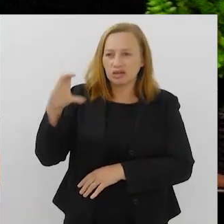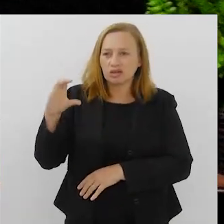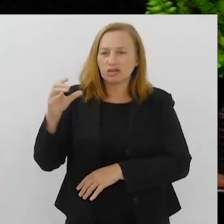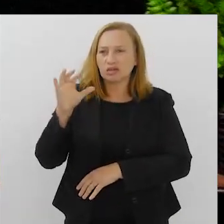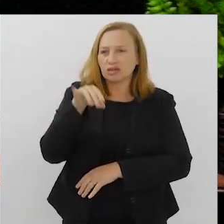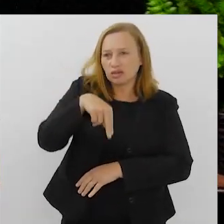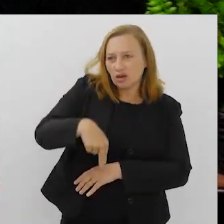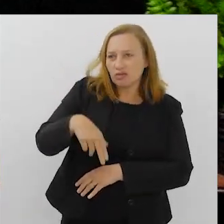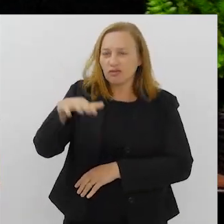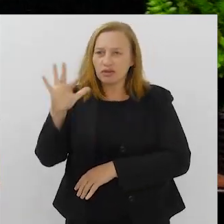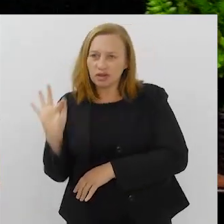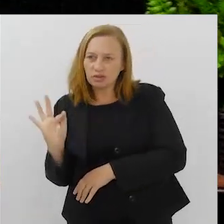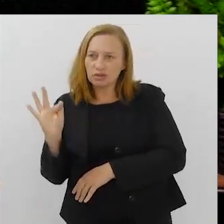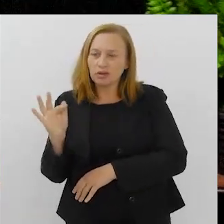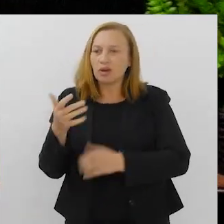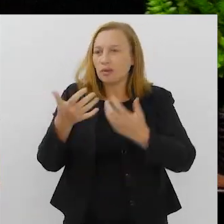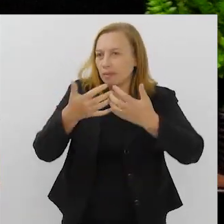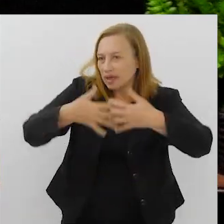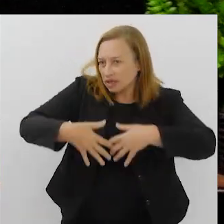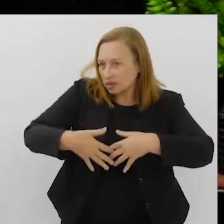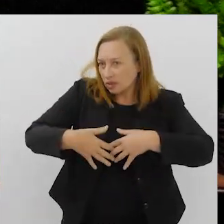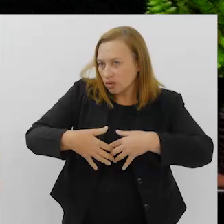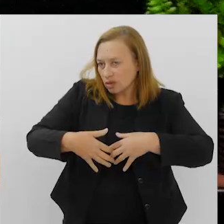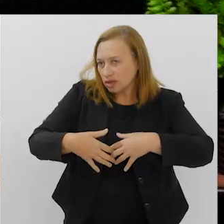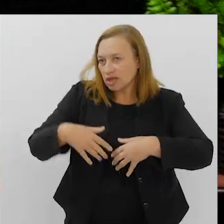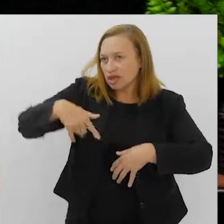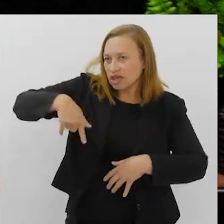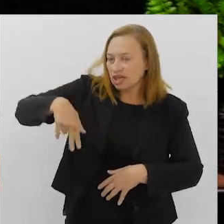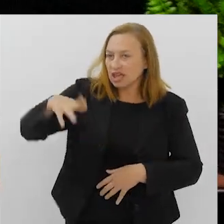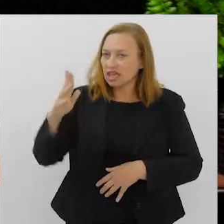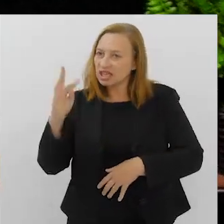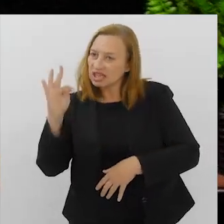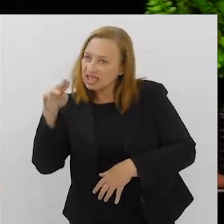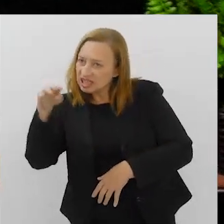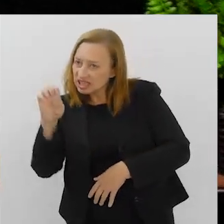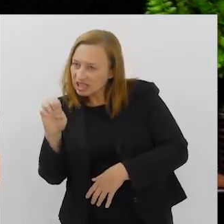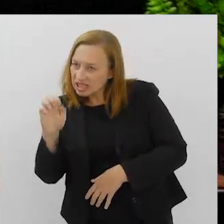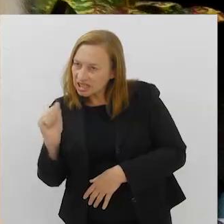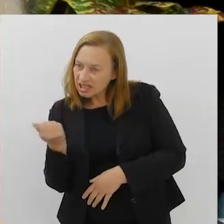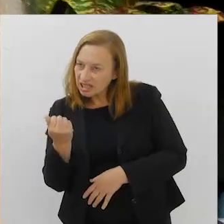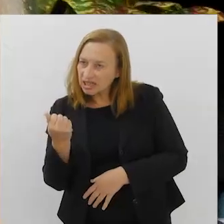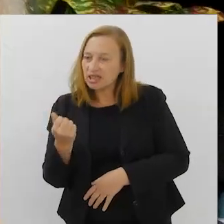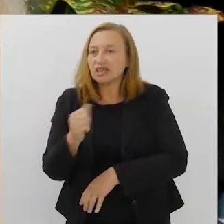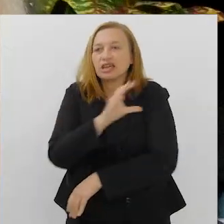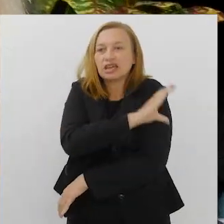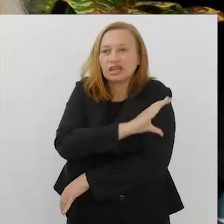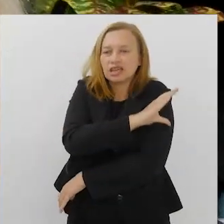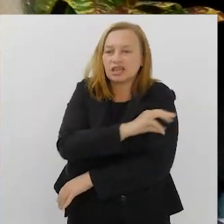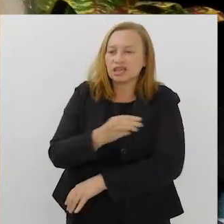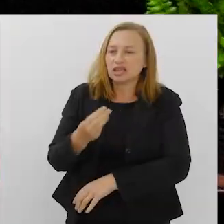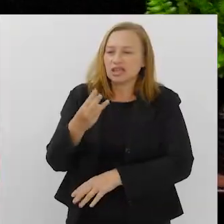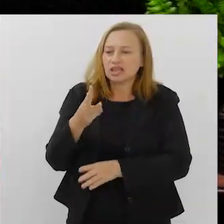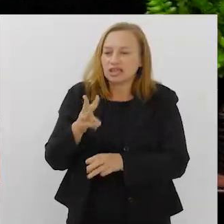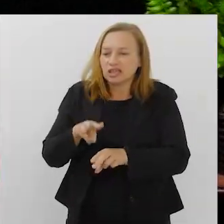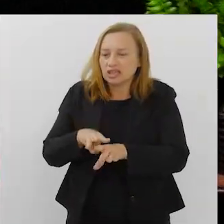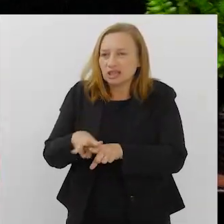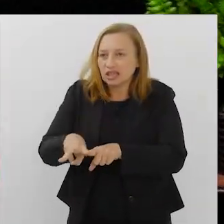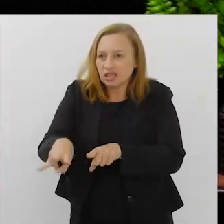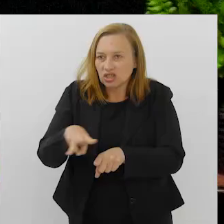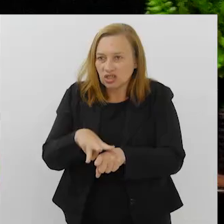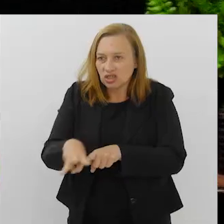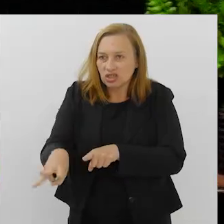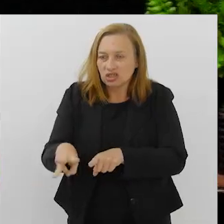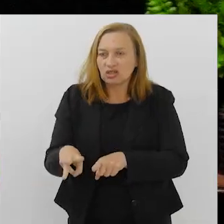Gruçaí, Campos, Petrópolis a gente tem Quitandinha e Nogueira, Três Rios, Nova Friburgo,